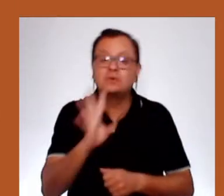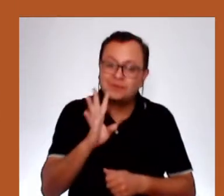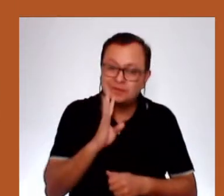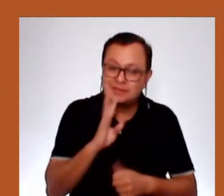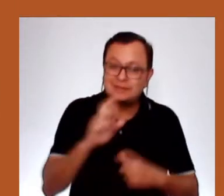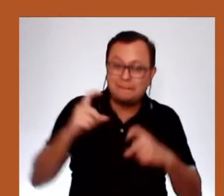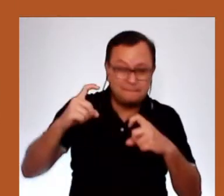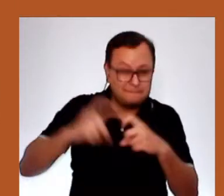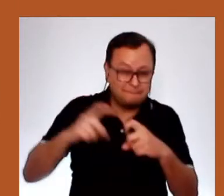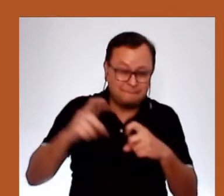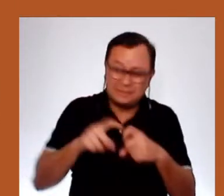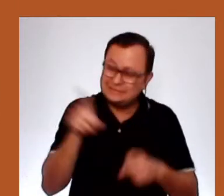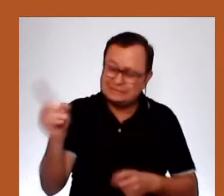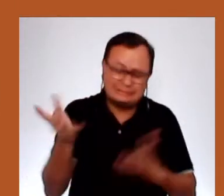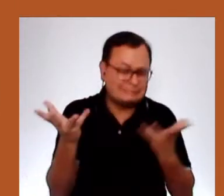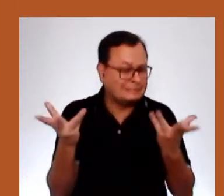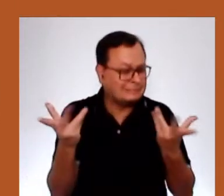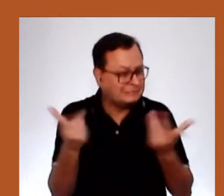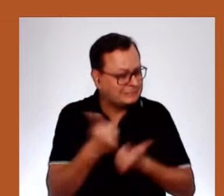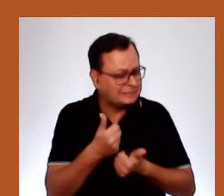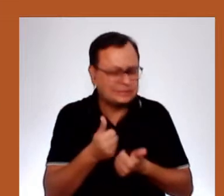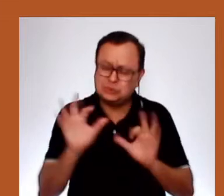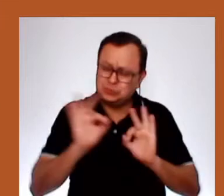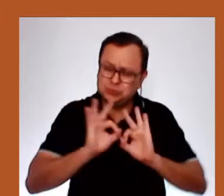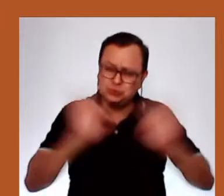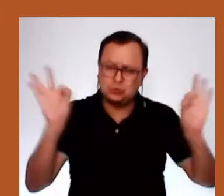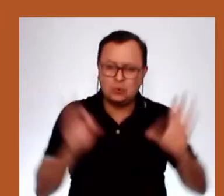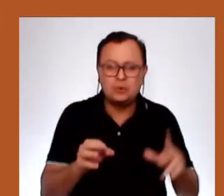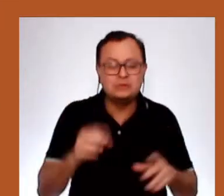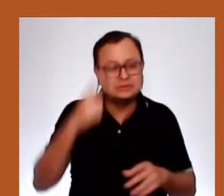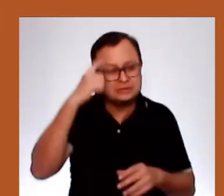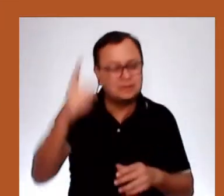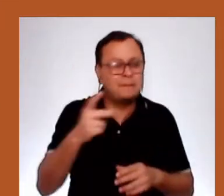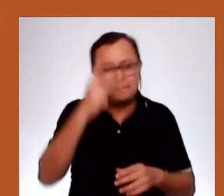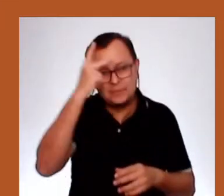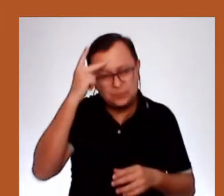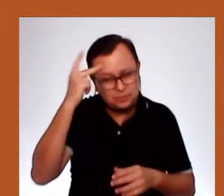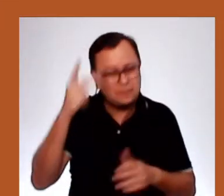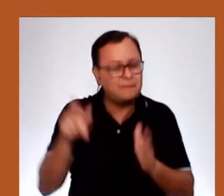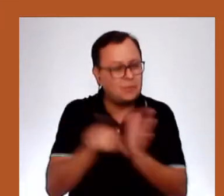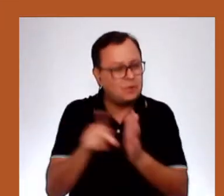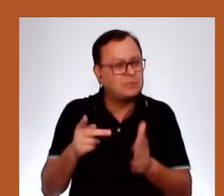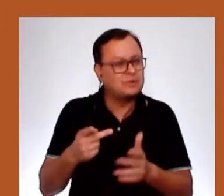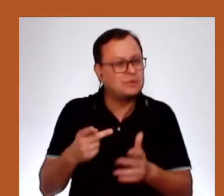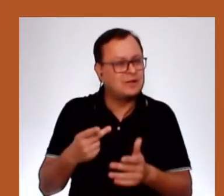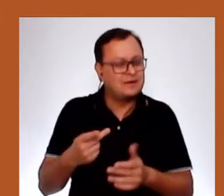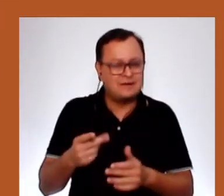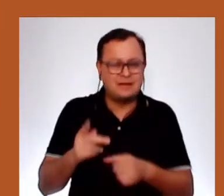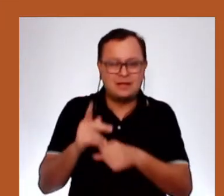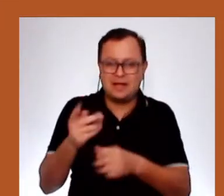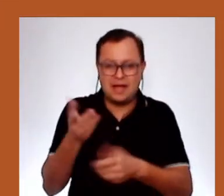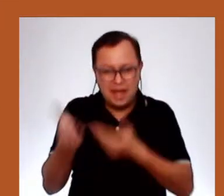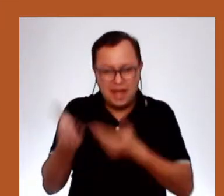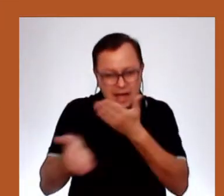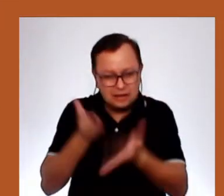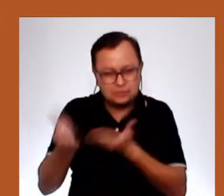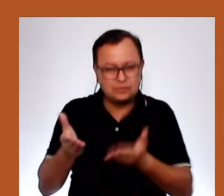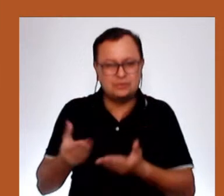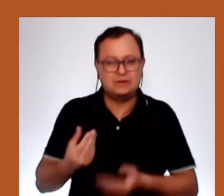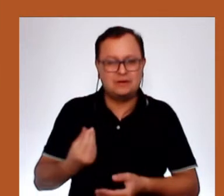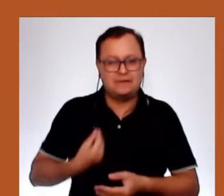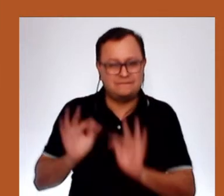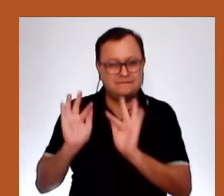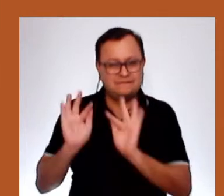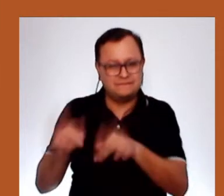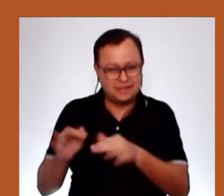de saúde totalmente fora da curva, a galera dos cuidados paliativos, nananana, e no Brasil ninguém sabia, hoje